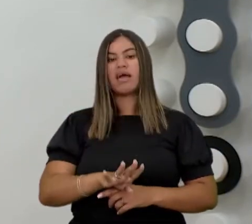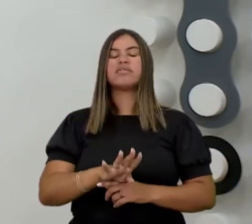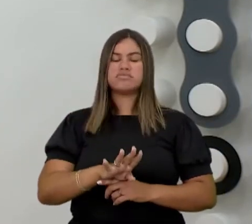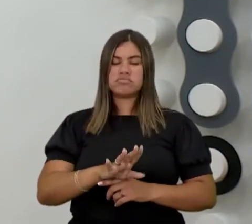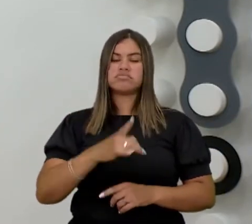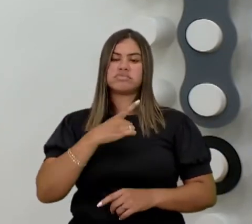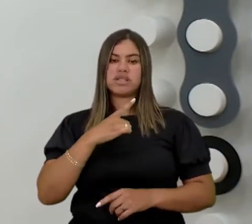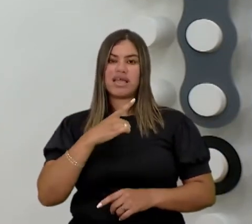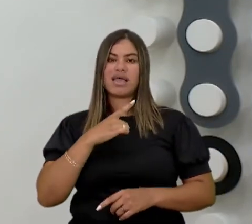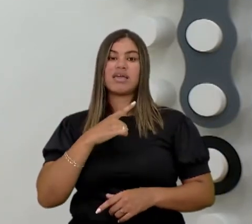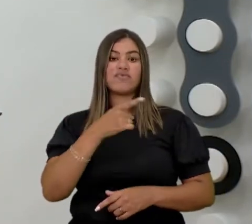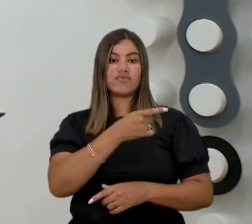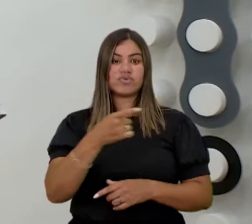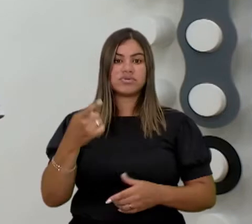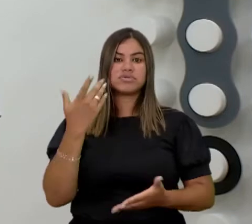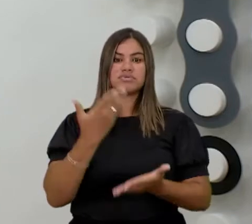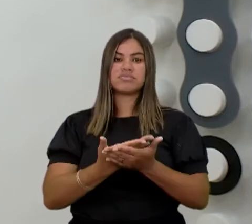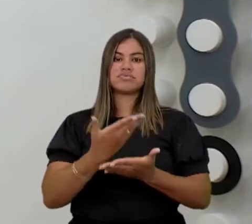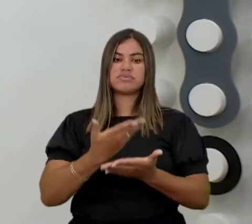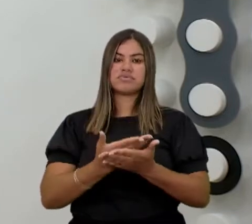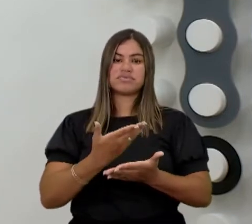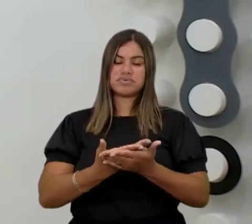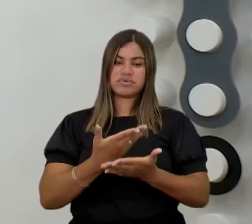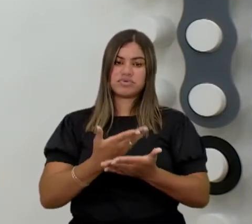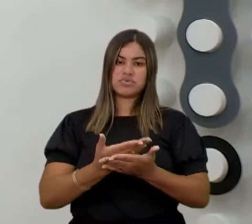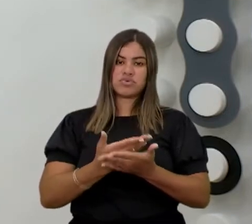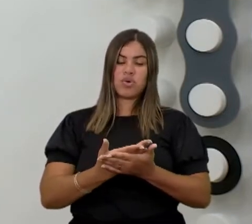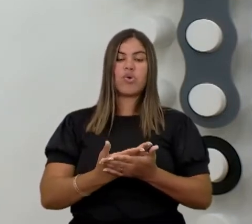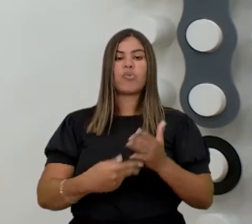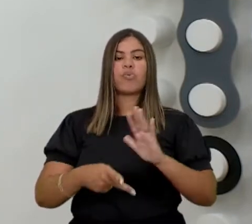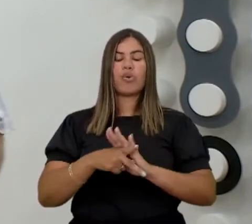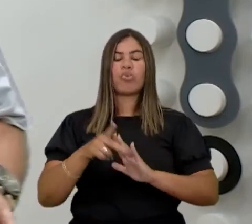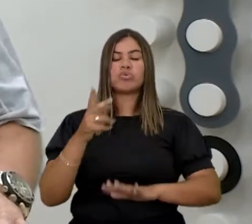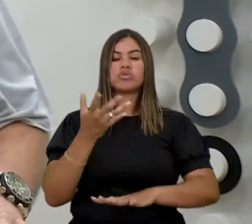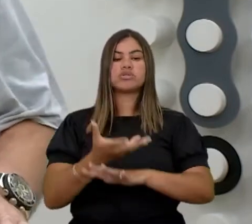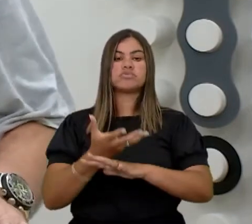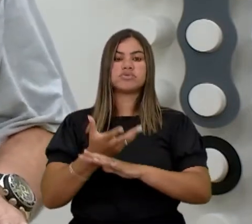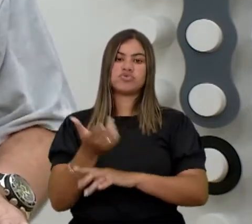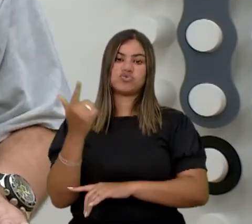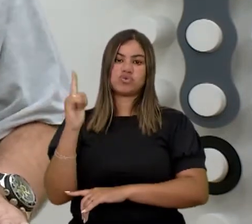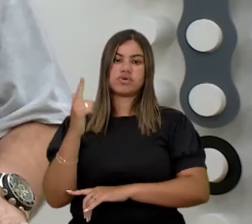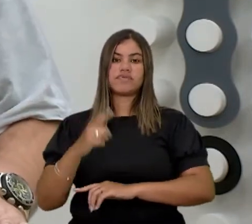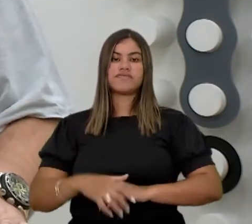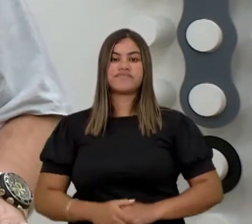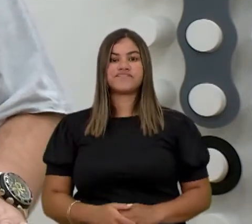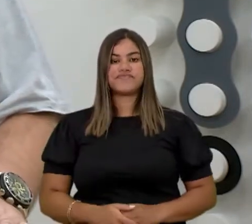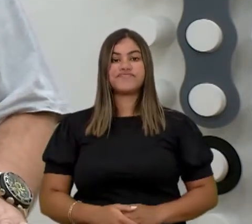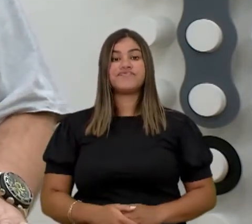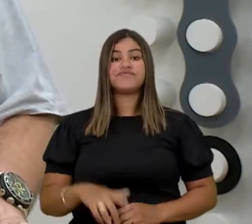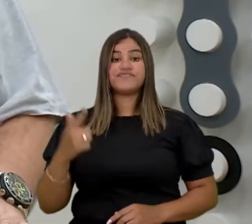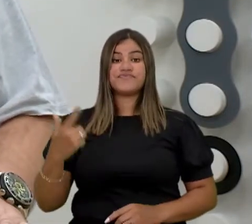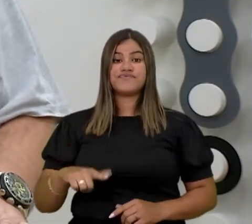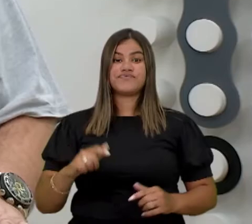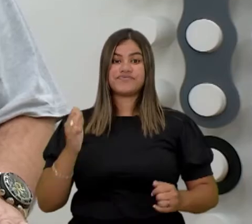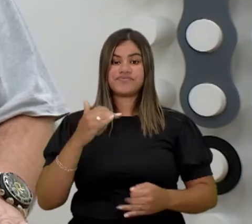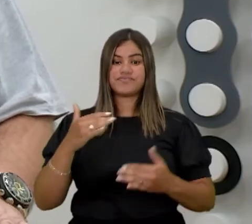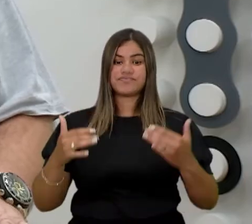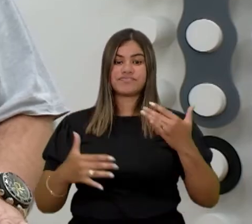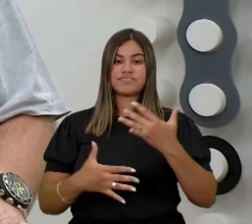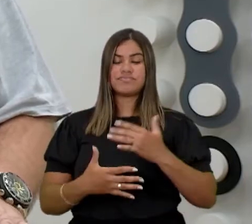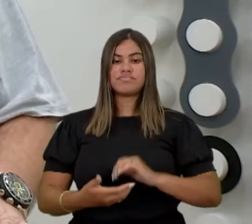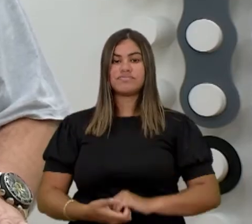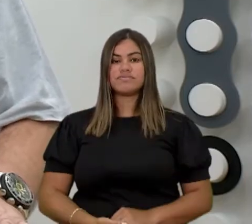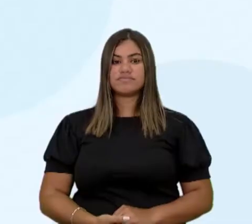que vocês acabam estudando aí na disciplina de geografia, tá certo, pessoal? Vamos lá para a próxima, vamos ver a escala